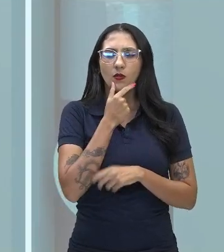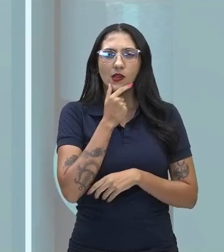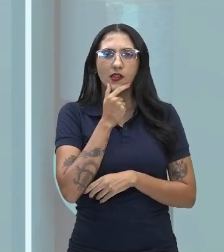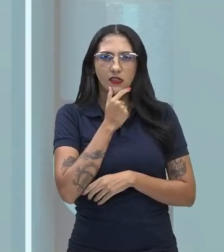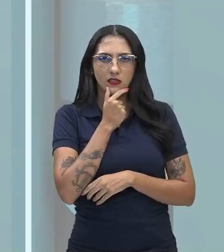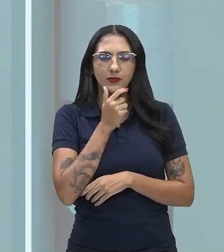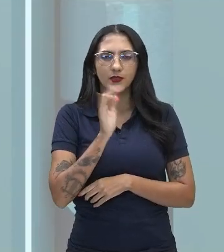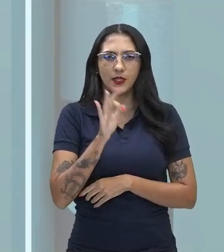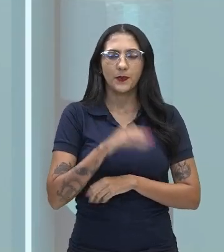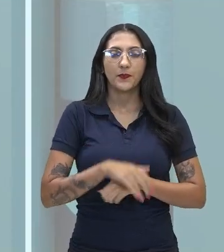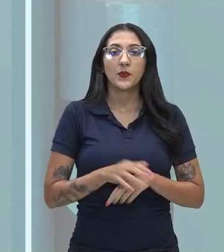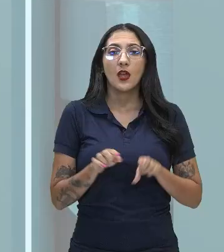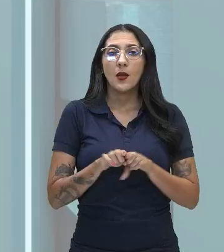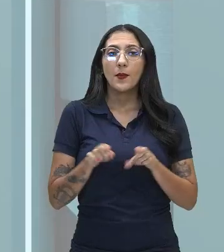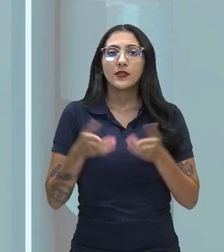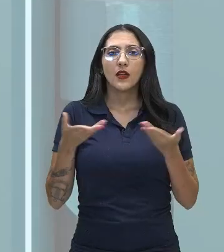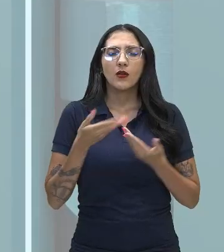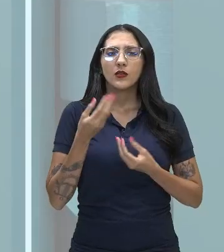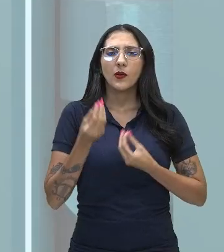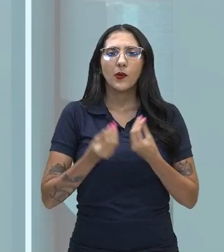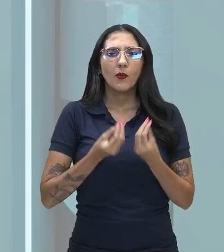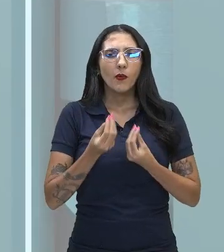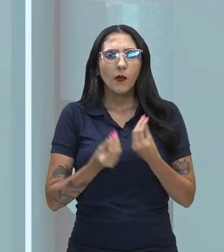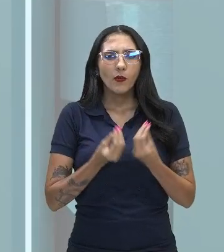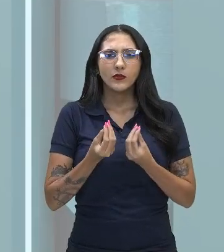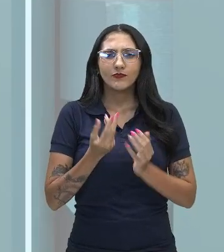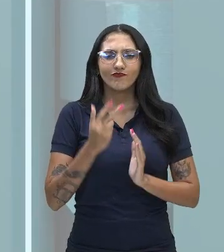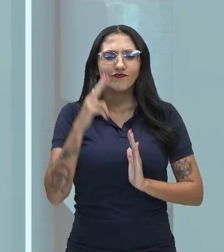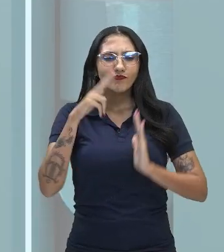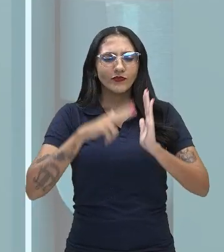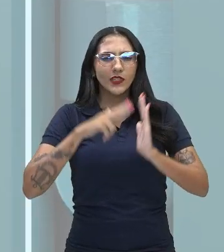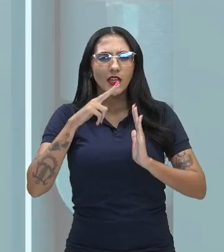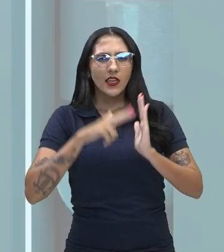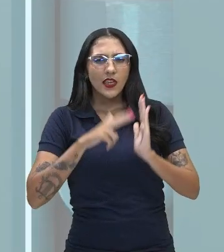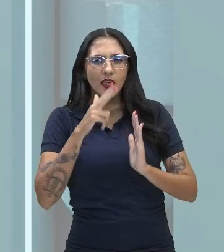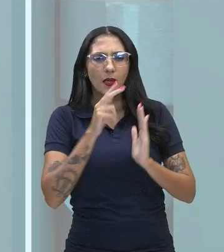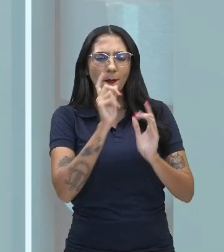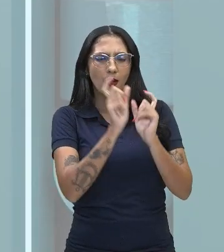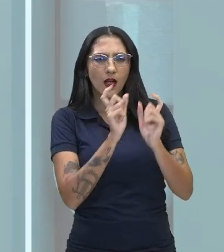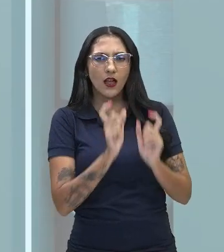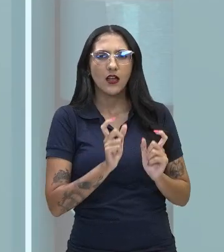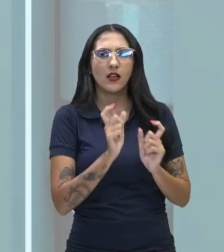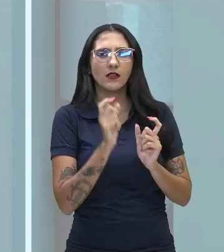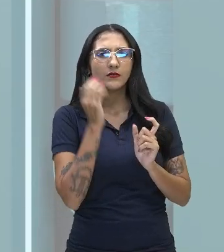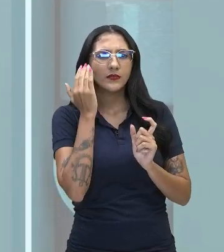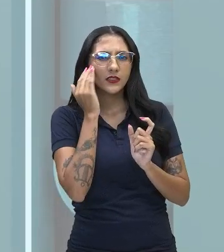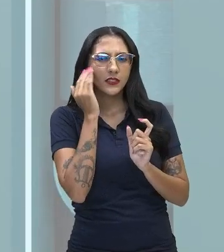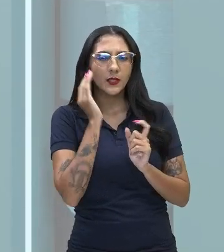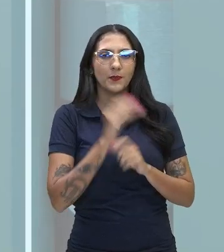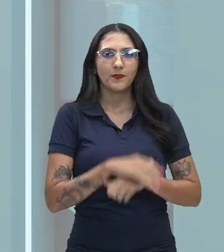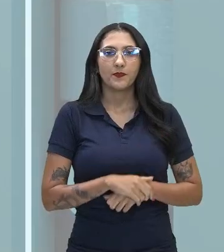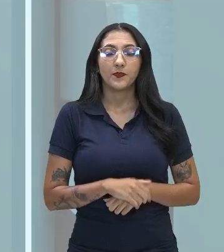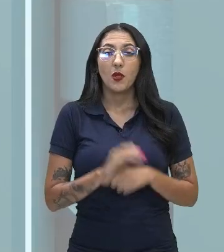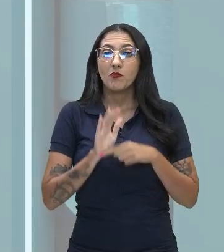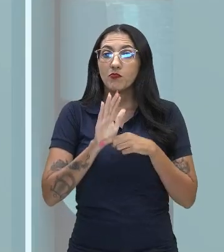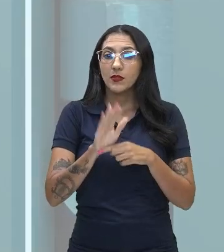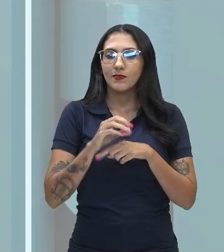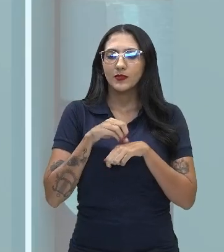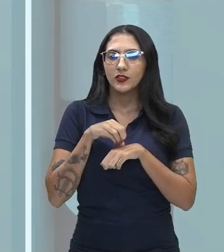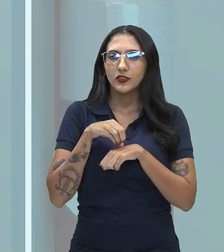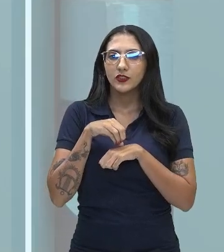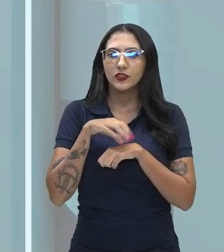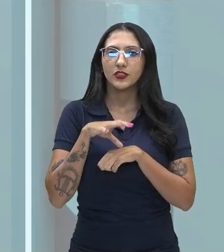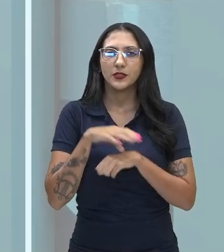ok? Como é que eu vou trabalhar? Como é que eu vou ler? Como é que eu vou fazer isso? Tá bom? Eu vou dar algumas dicas para vocês, mas